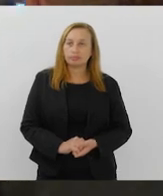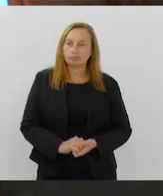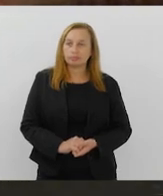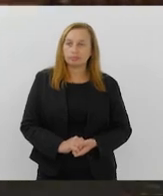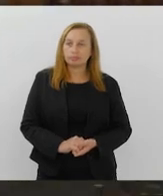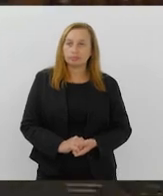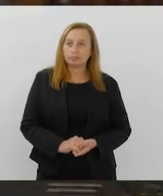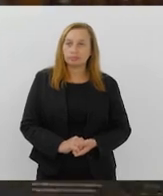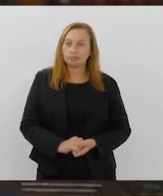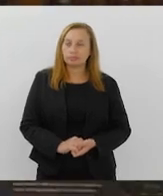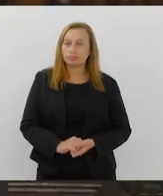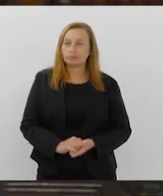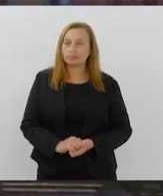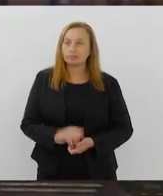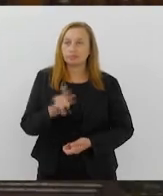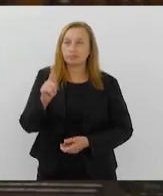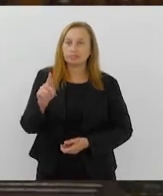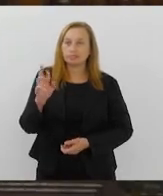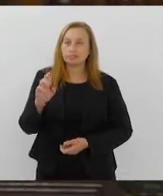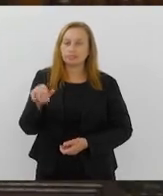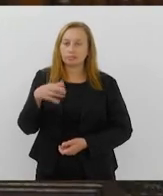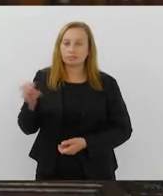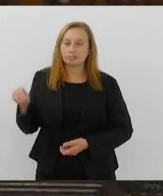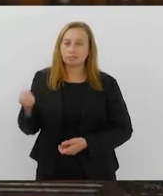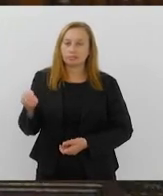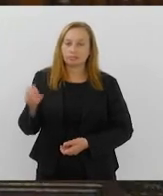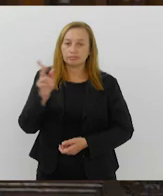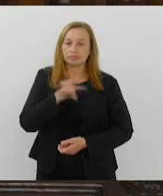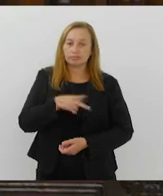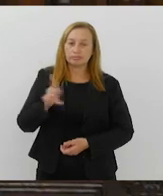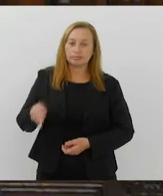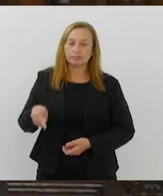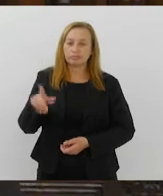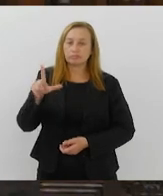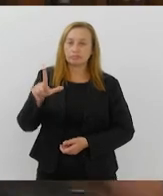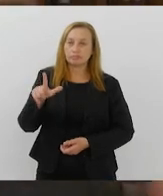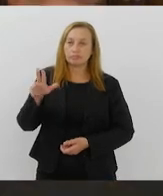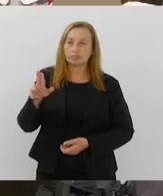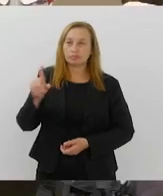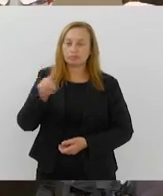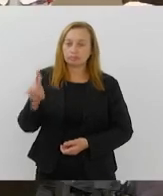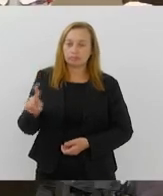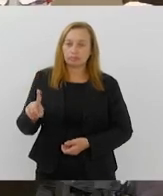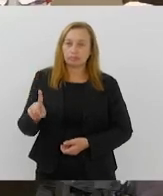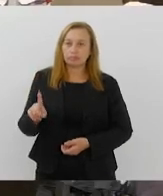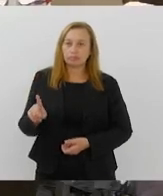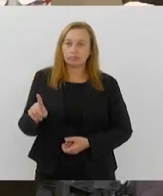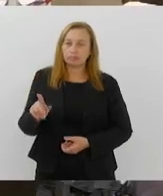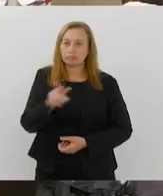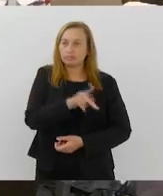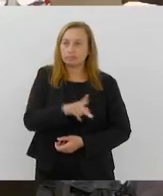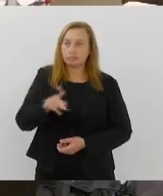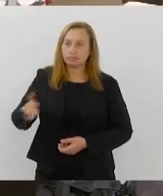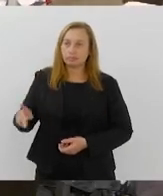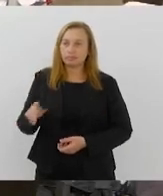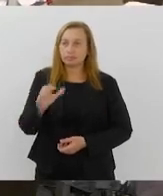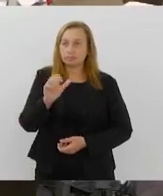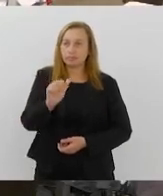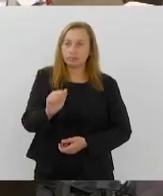Próximo agraciado, grão-mestre Luiz Carlos Guedes de Castro, presidente da ABIN-JJ.